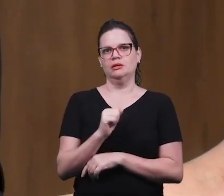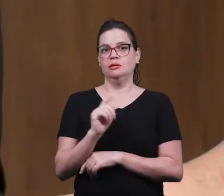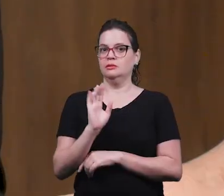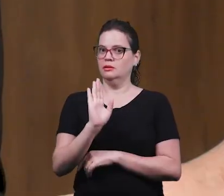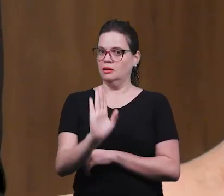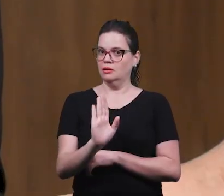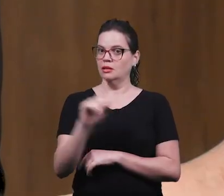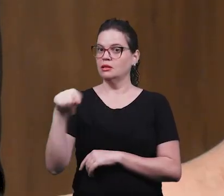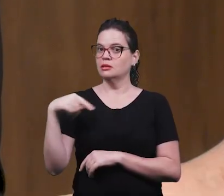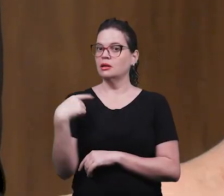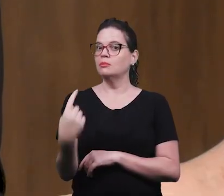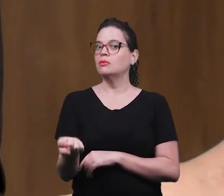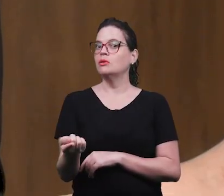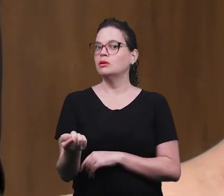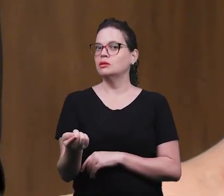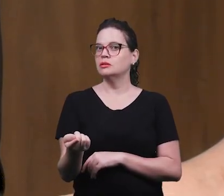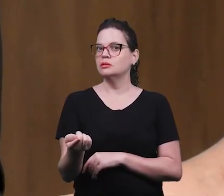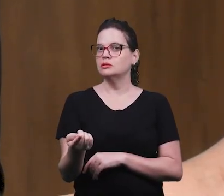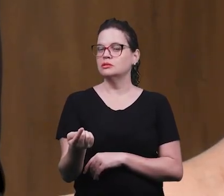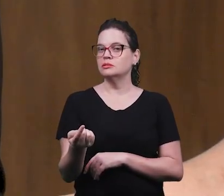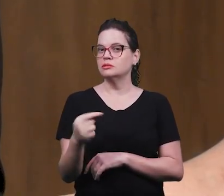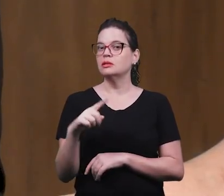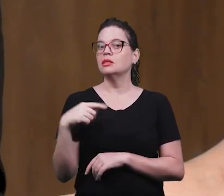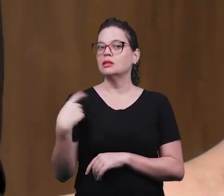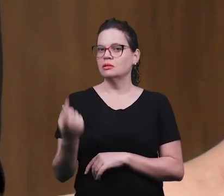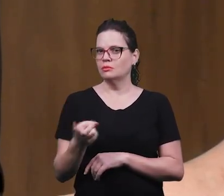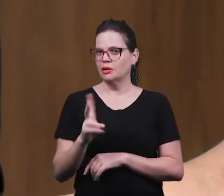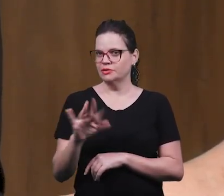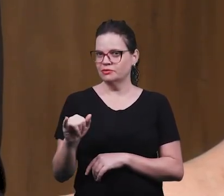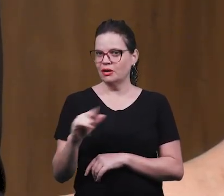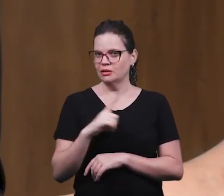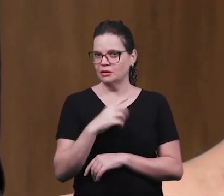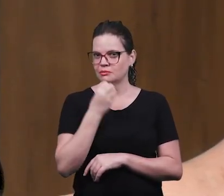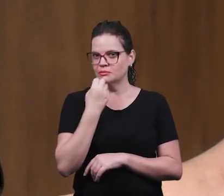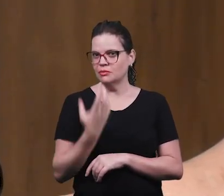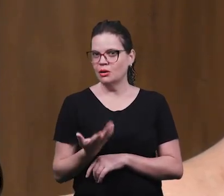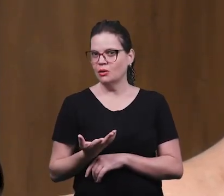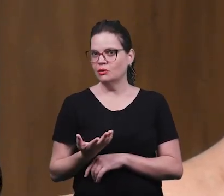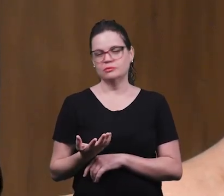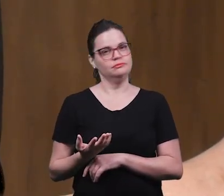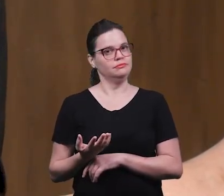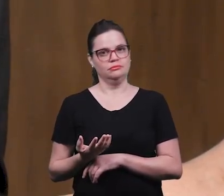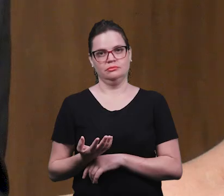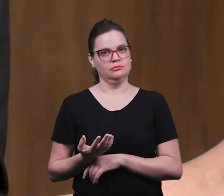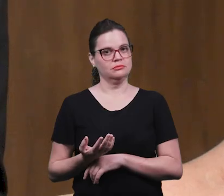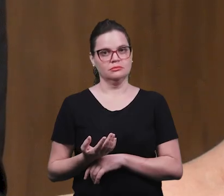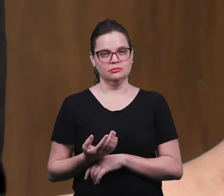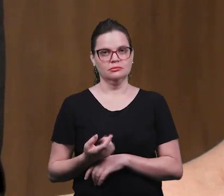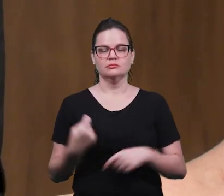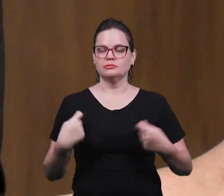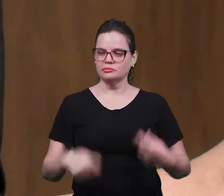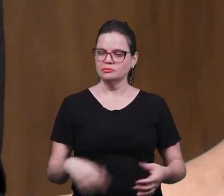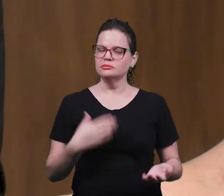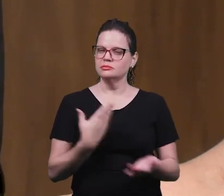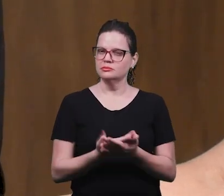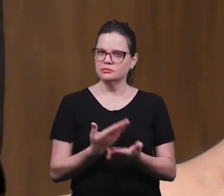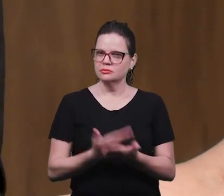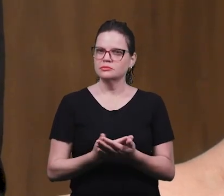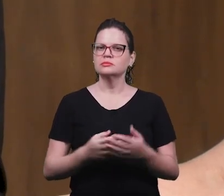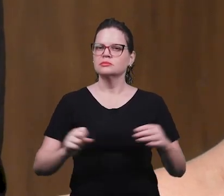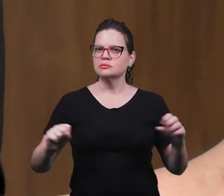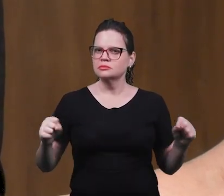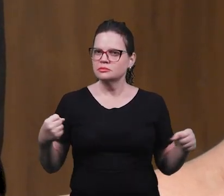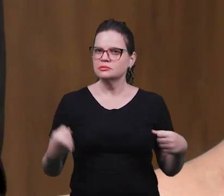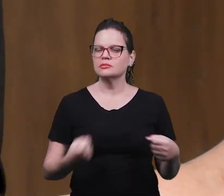curto. Eu falei assim, ali na frente, ele é mais fácil. Ali na frente, a vida mostra que não tem atalho. Então estude,